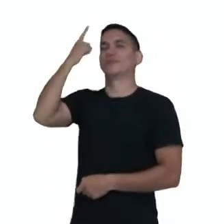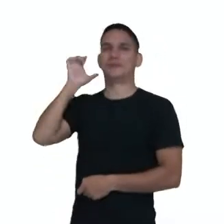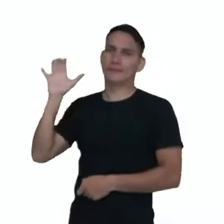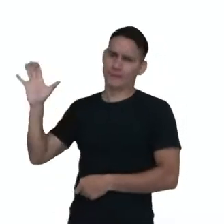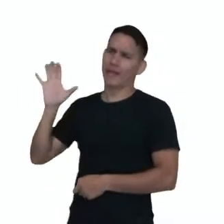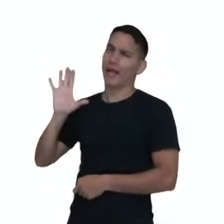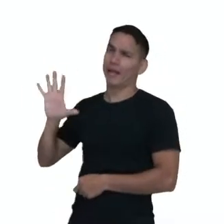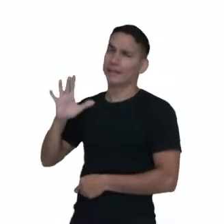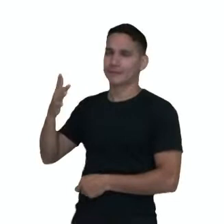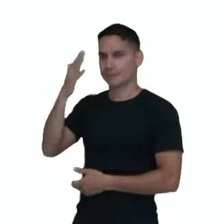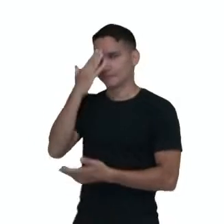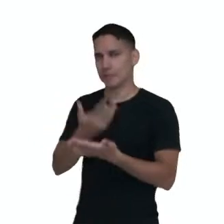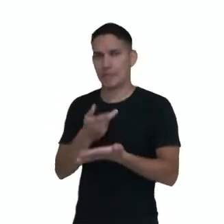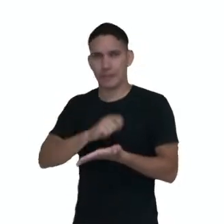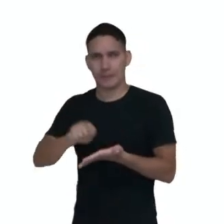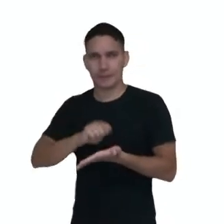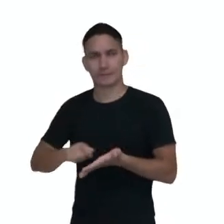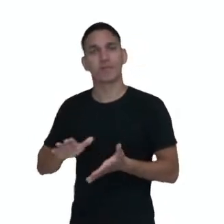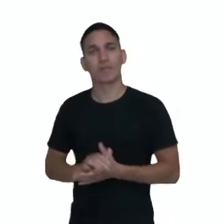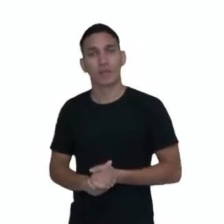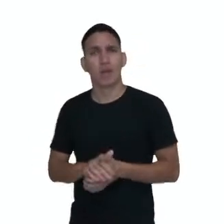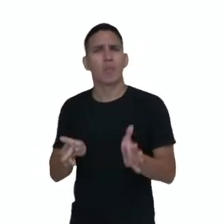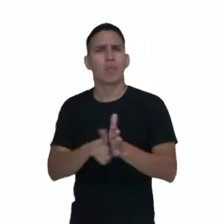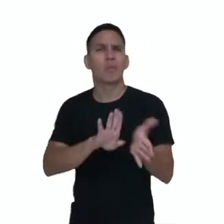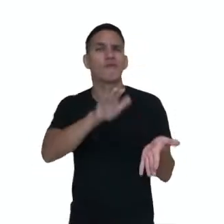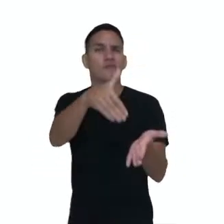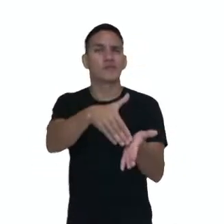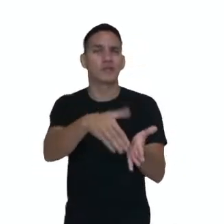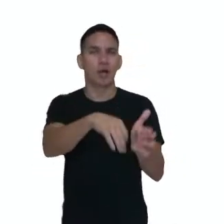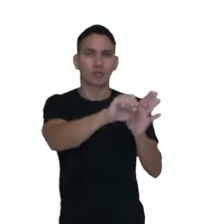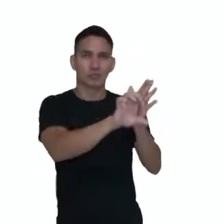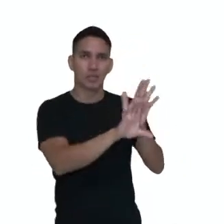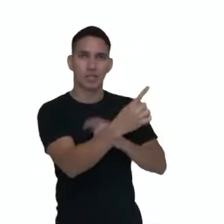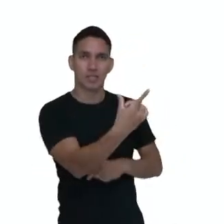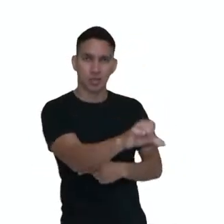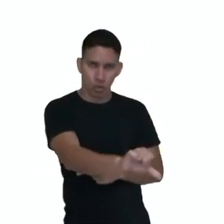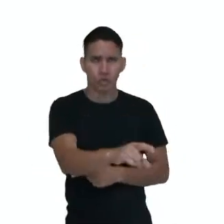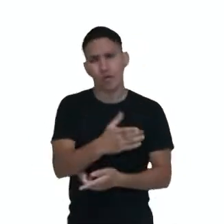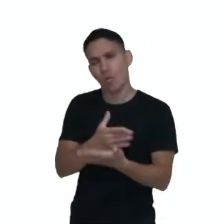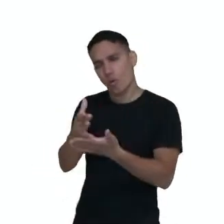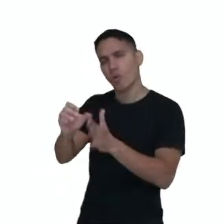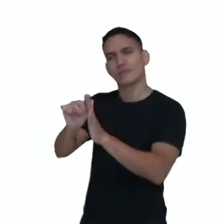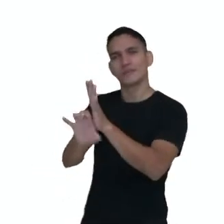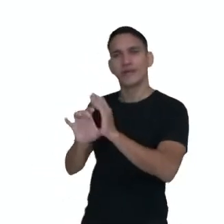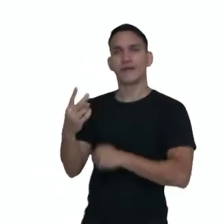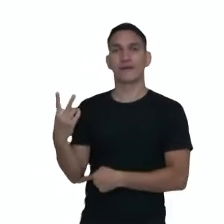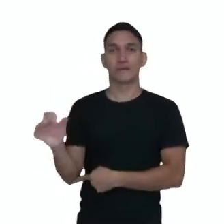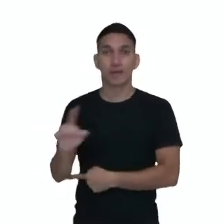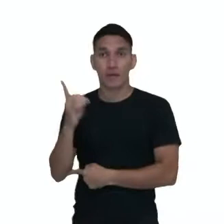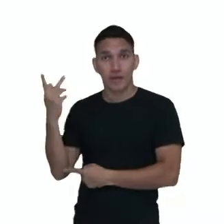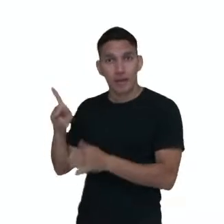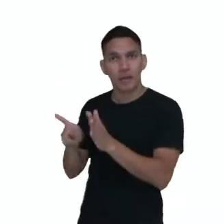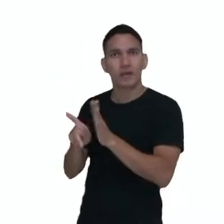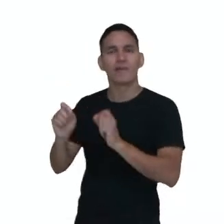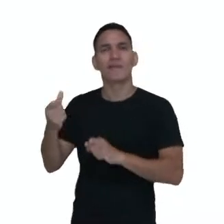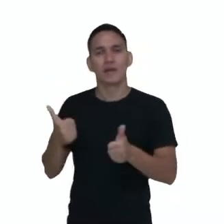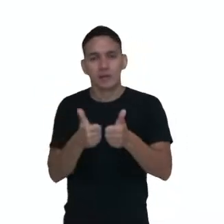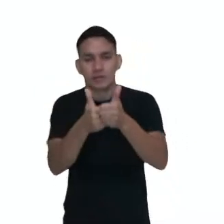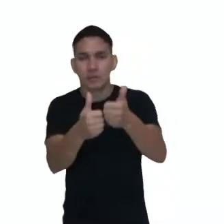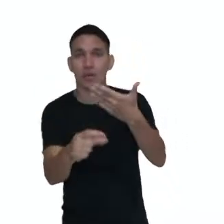acredito que seja essa a pronúncia, entre o final do século XIX, né, e início do século XX. E ele então se baseou na obra